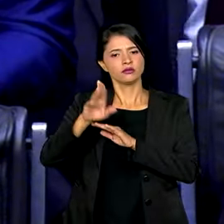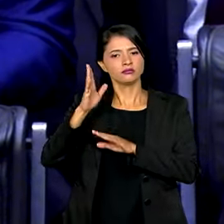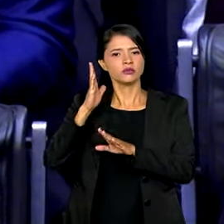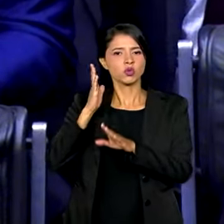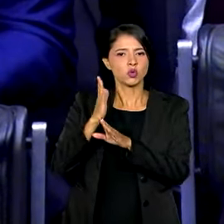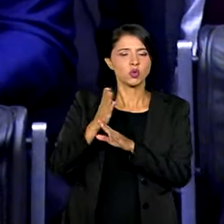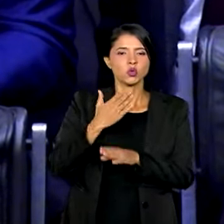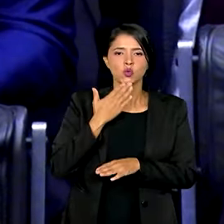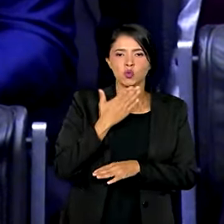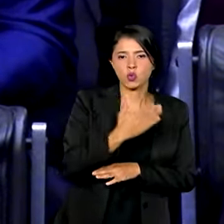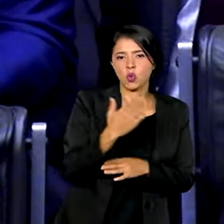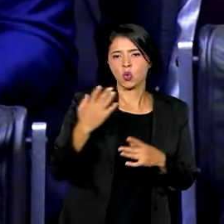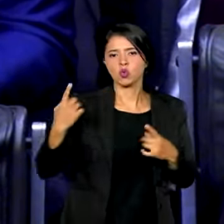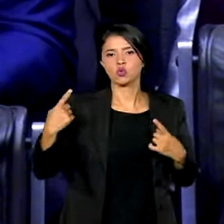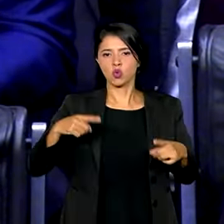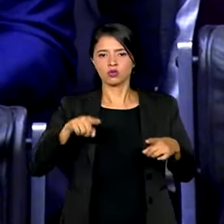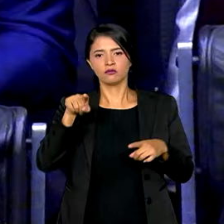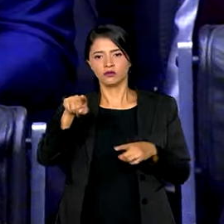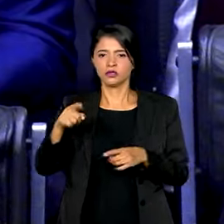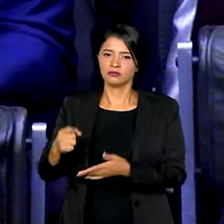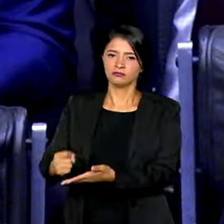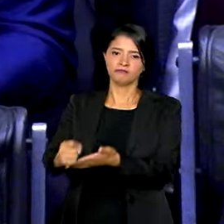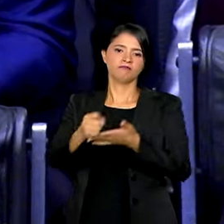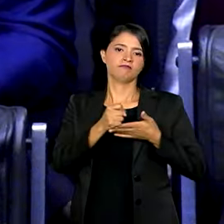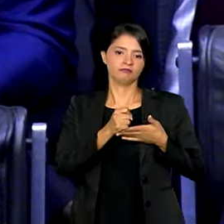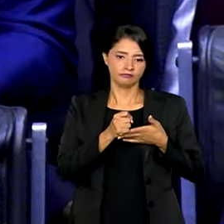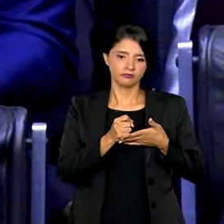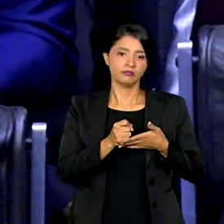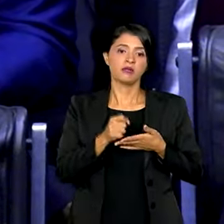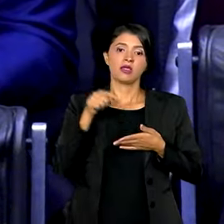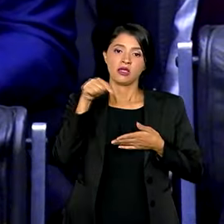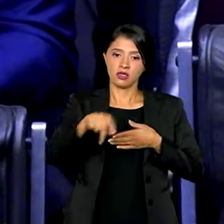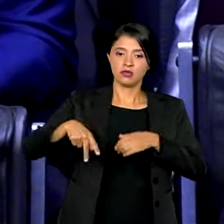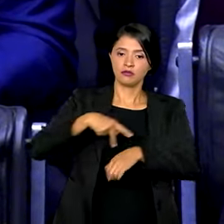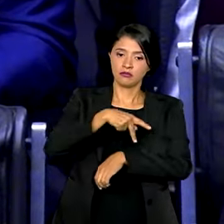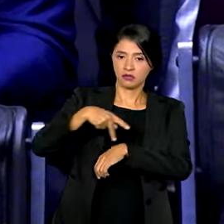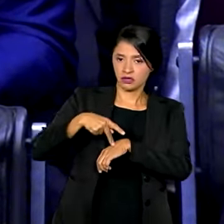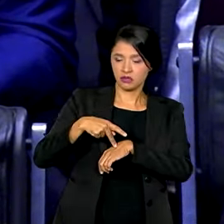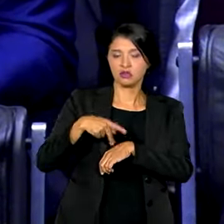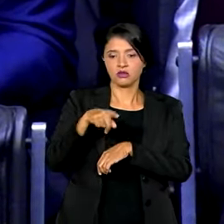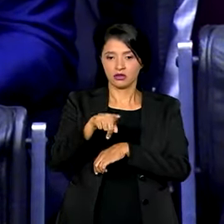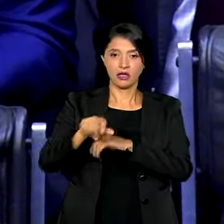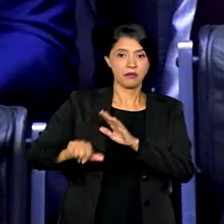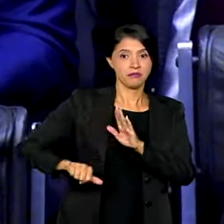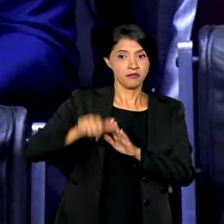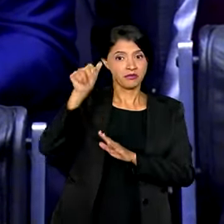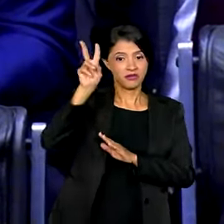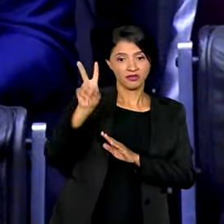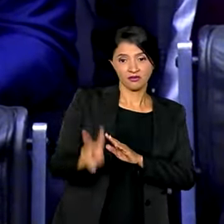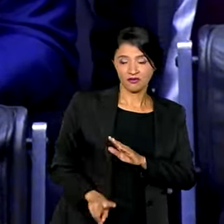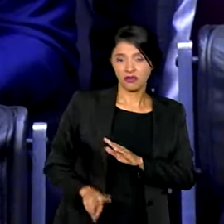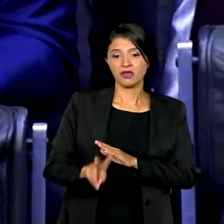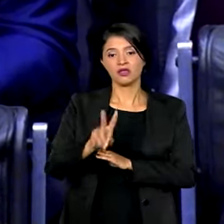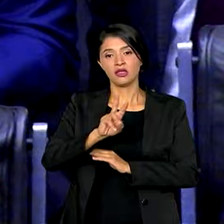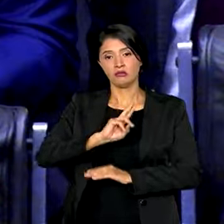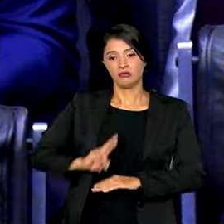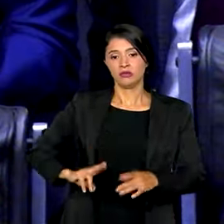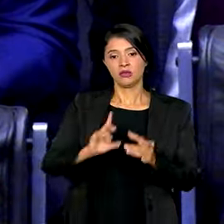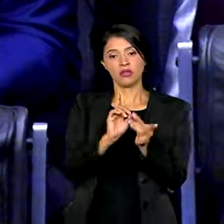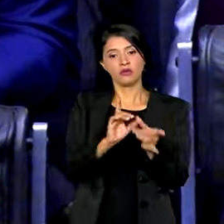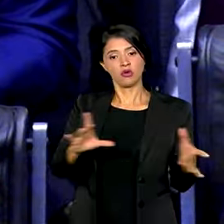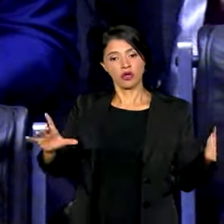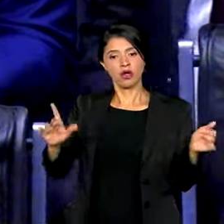a favor, vocês contribuíram para que este país na primeira vez no regime